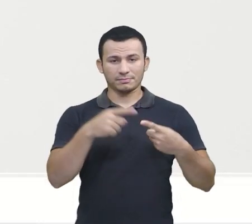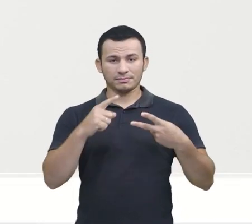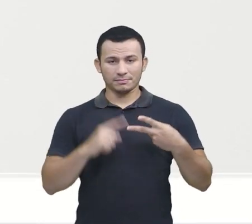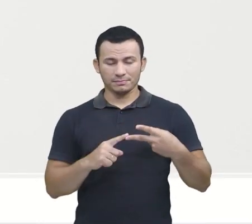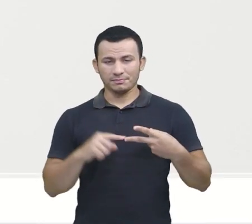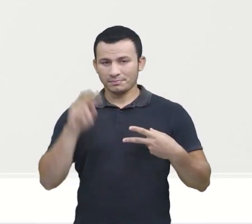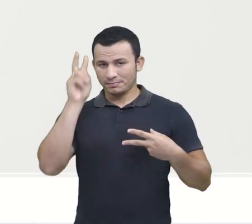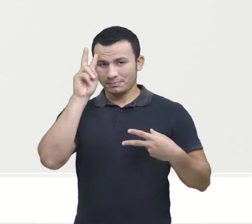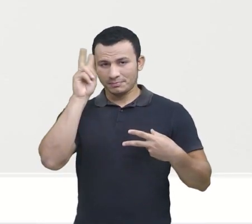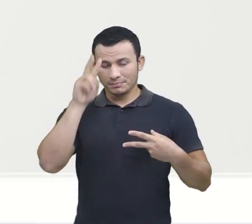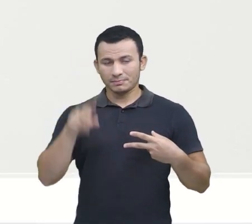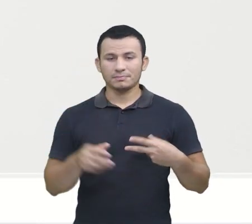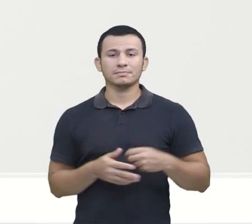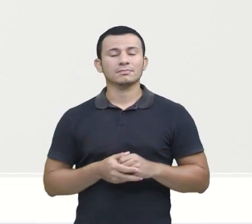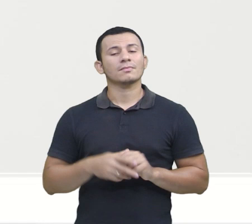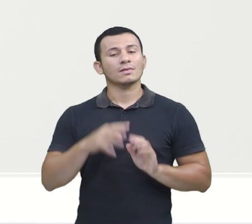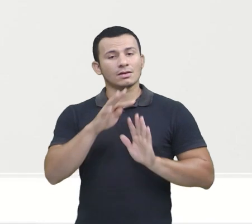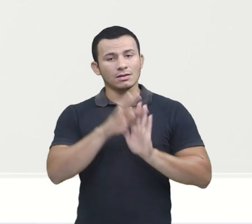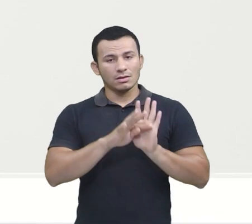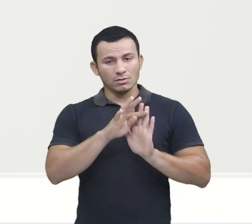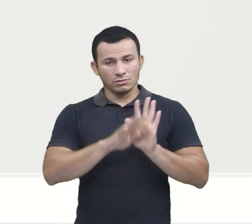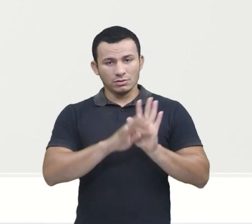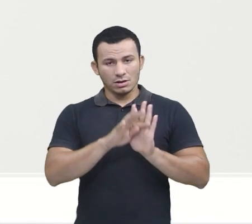só, crianças, os textos